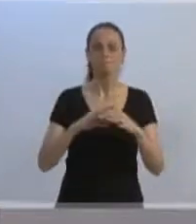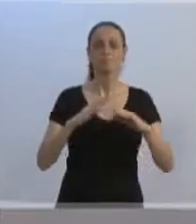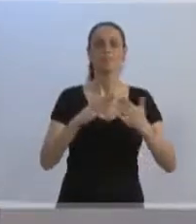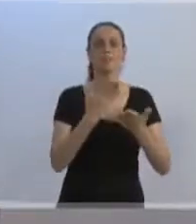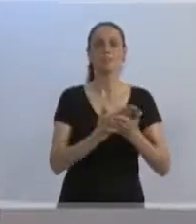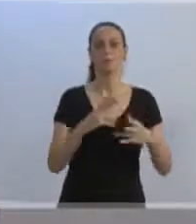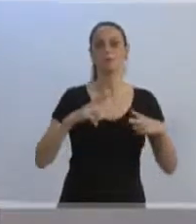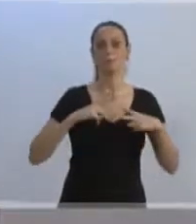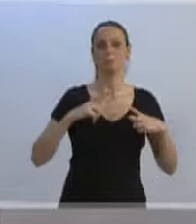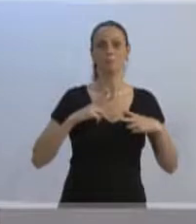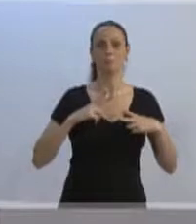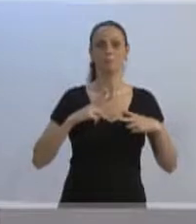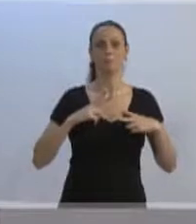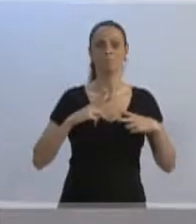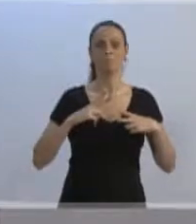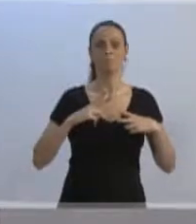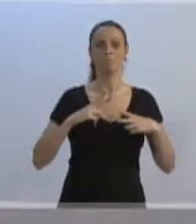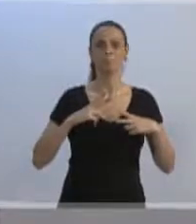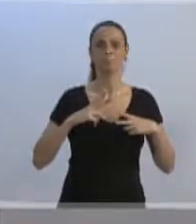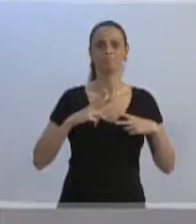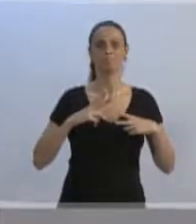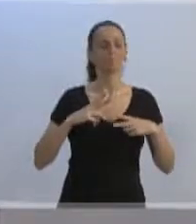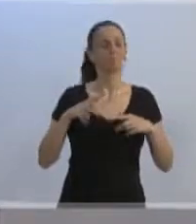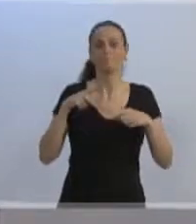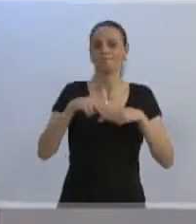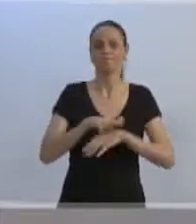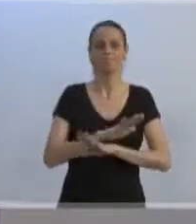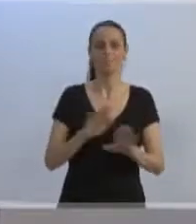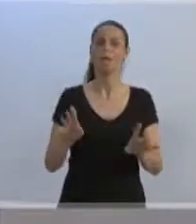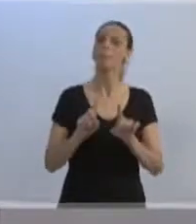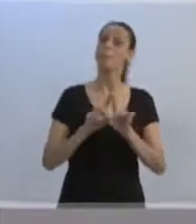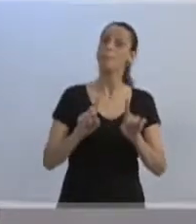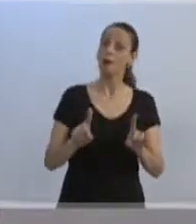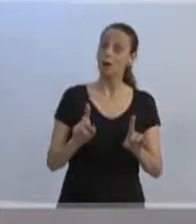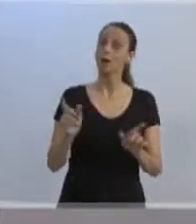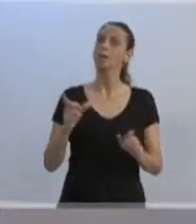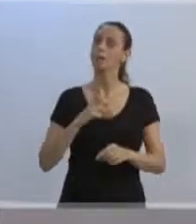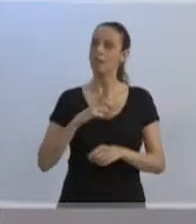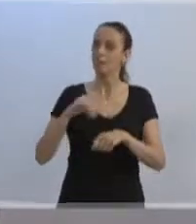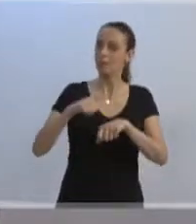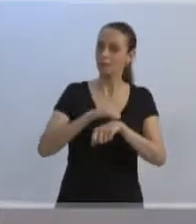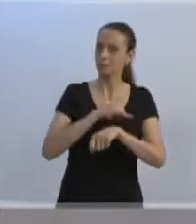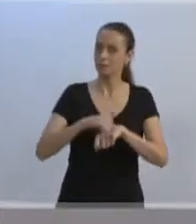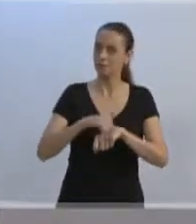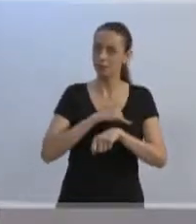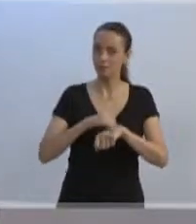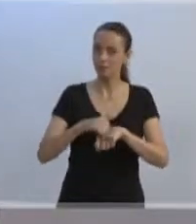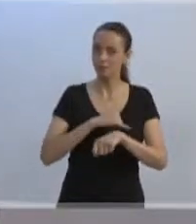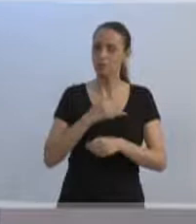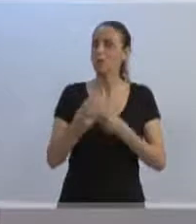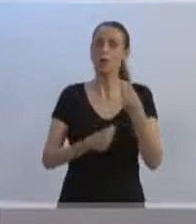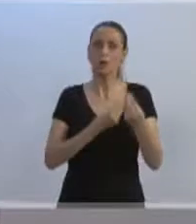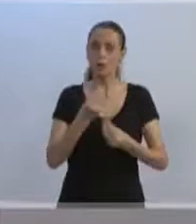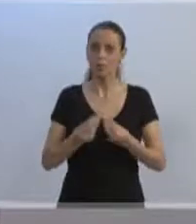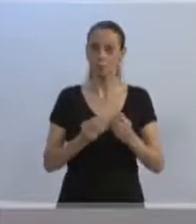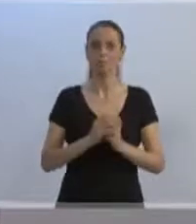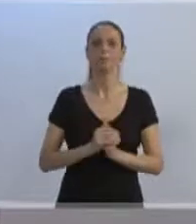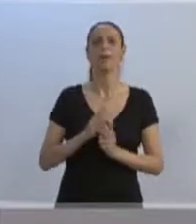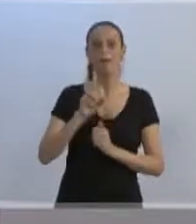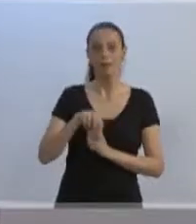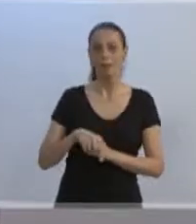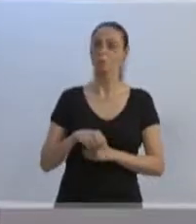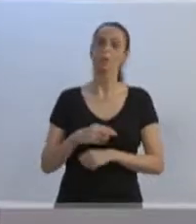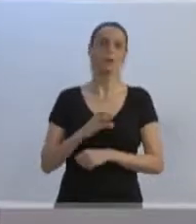trabalho junto com o poder privado mas pode se fazer um chamamento público e nós vamos trabalhar agora